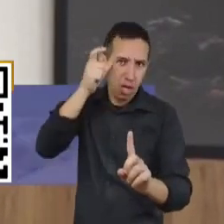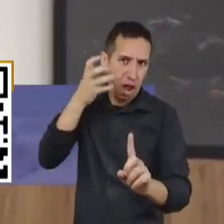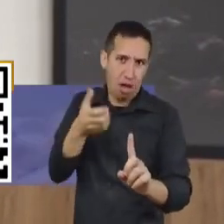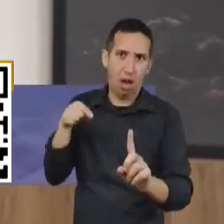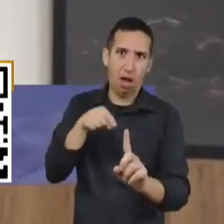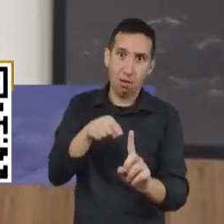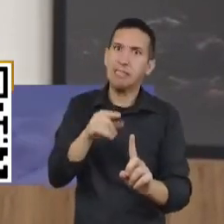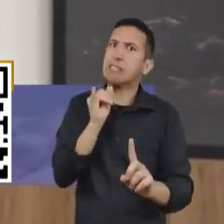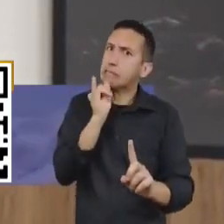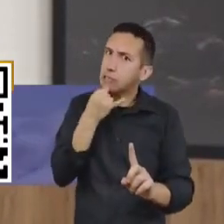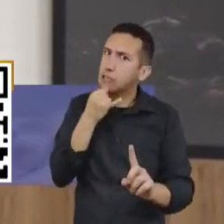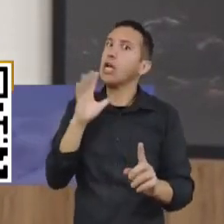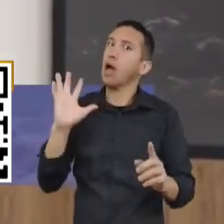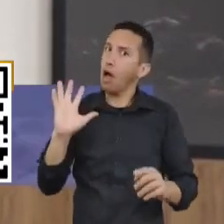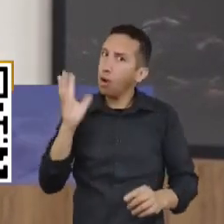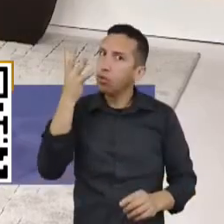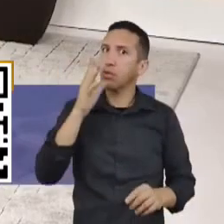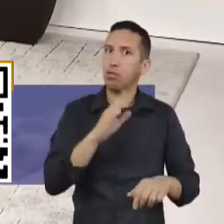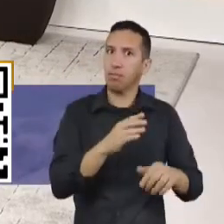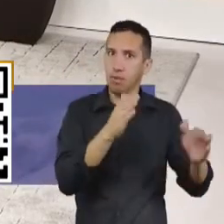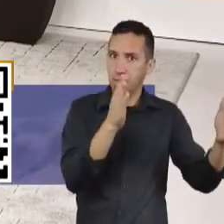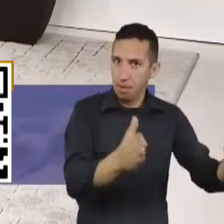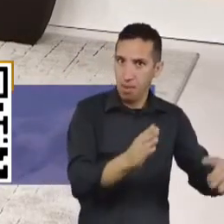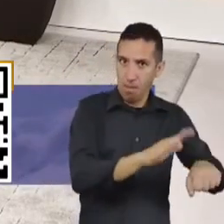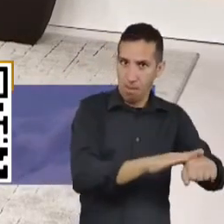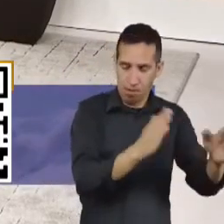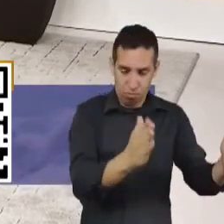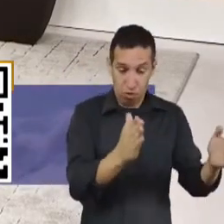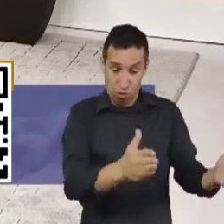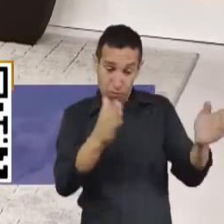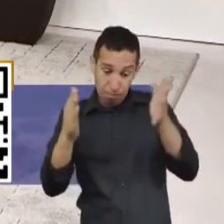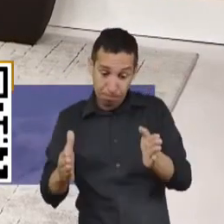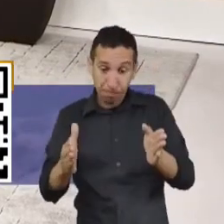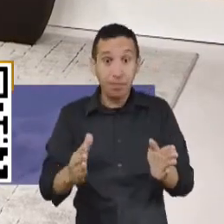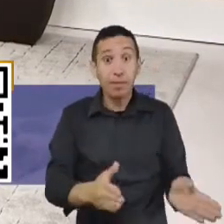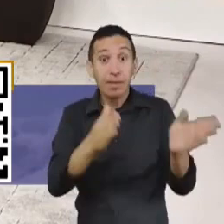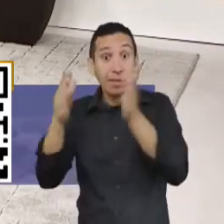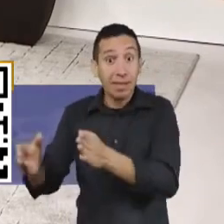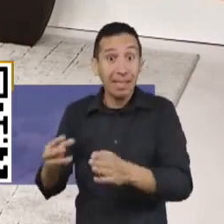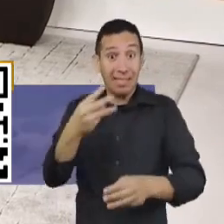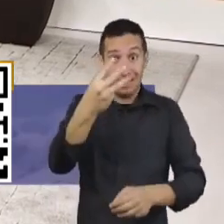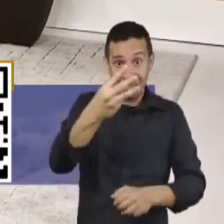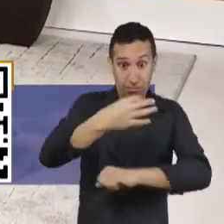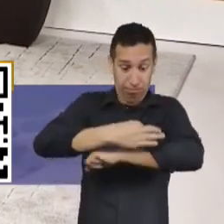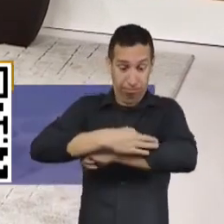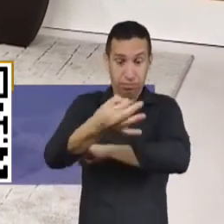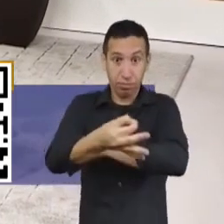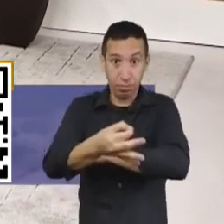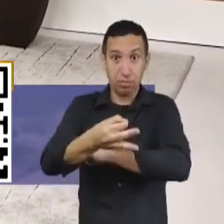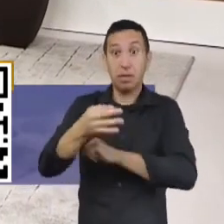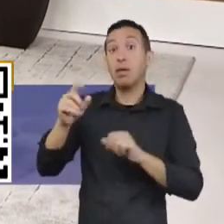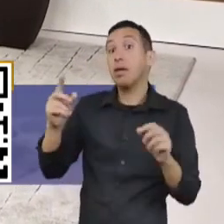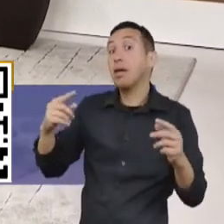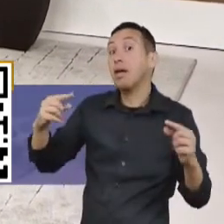é triste mas isso aconteceu e em seguida veio o terceiro selo com cavalo amarelo